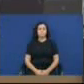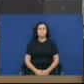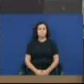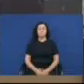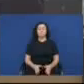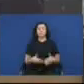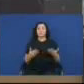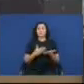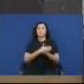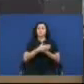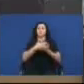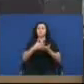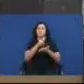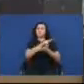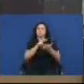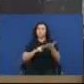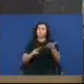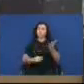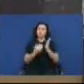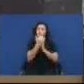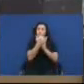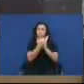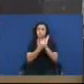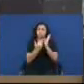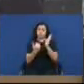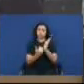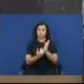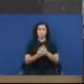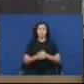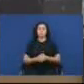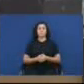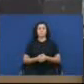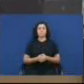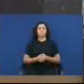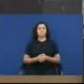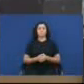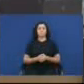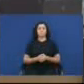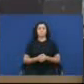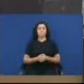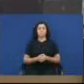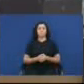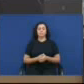Pois bem, agora partiremos para a leitura da matéria do expediente. Aliás,